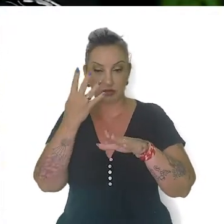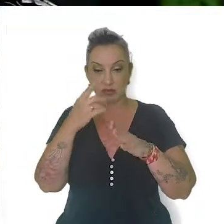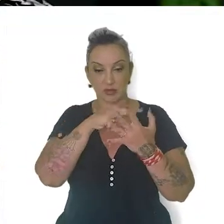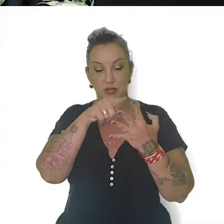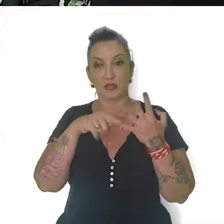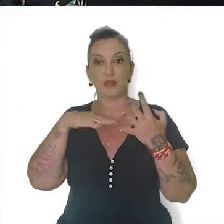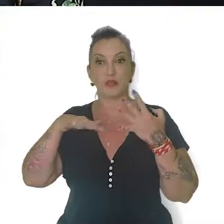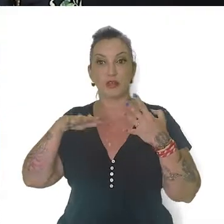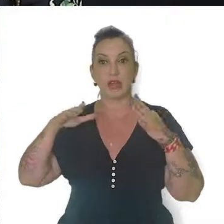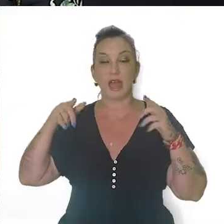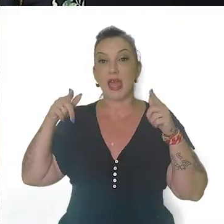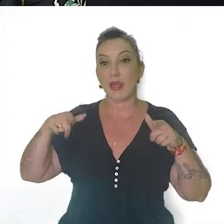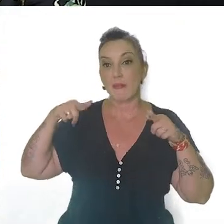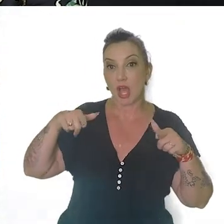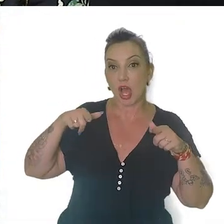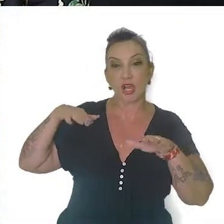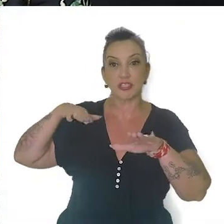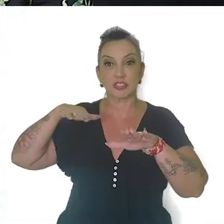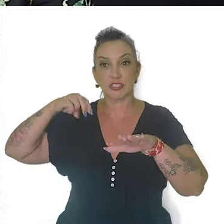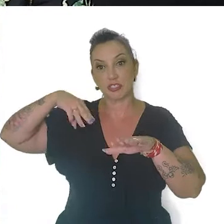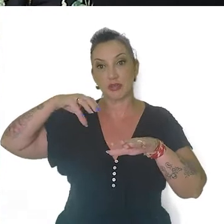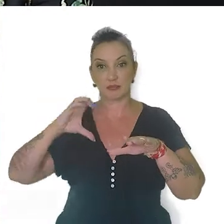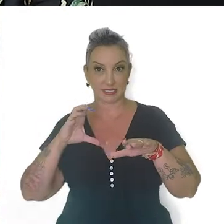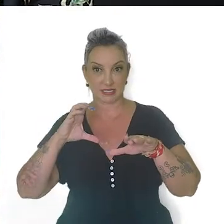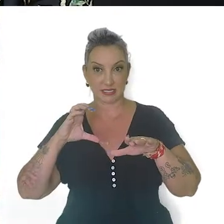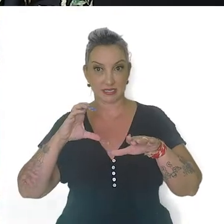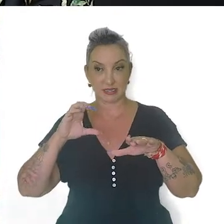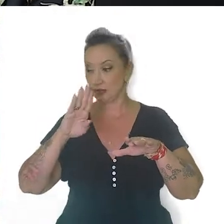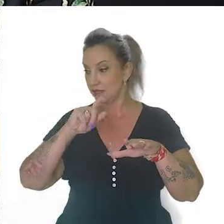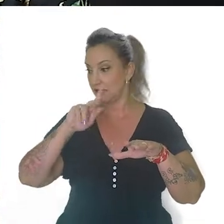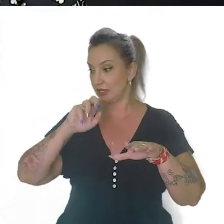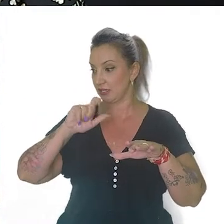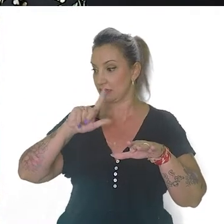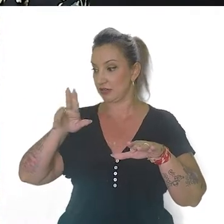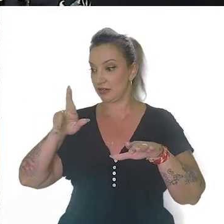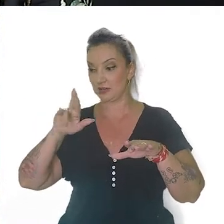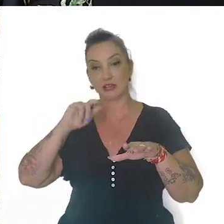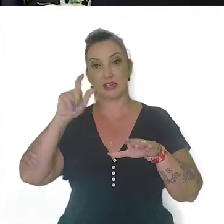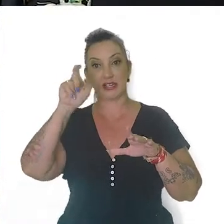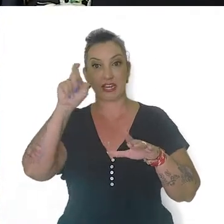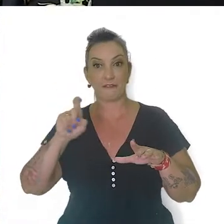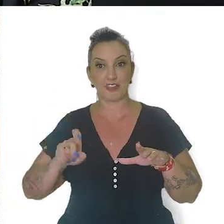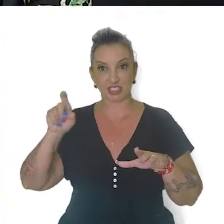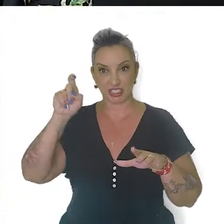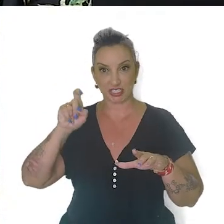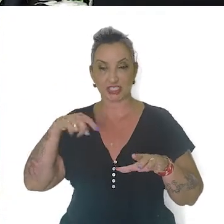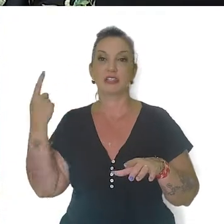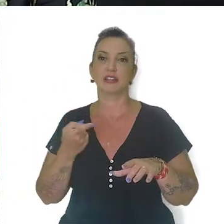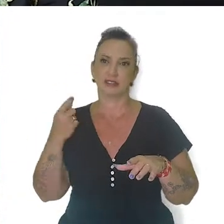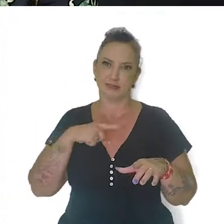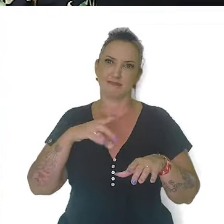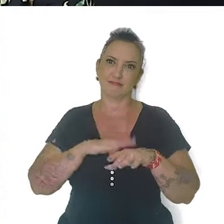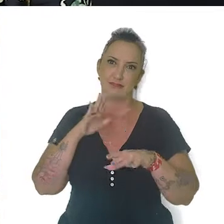nos quatro elementos do movimento hip hop, né? Que é DJ, MC, Big Girl e grafite. Então, hoje